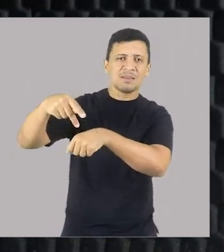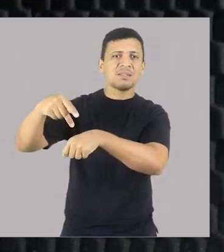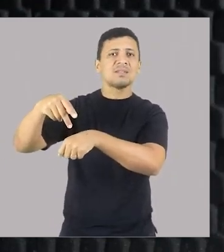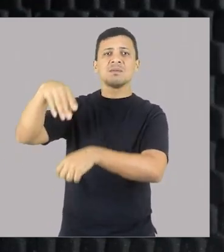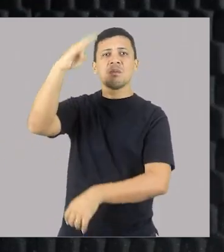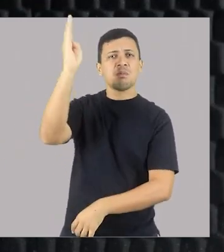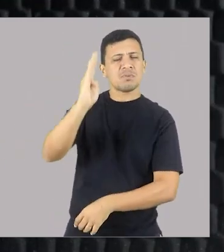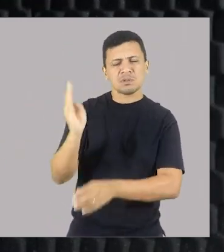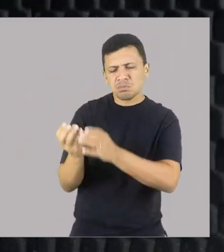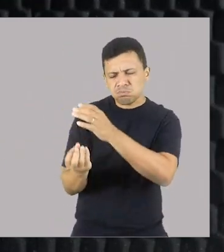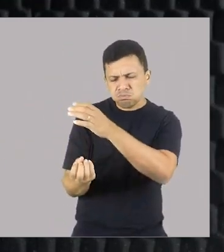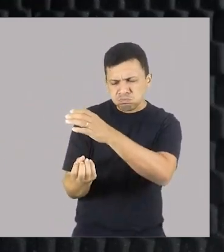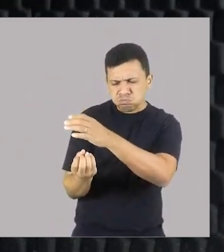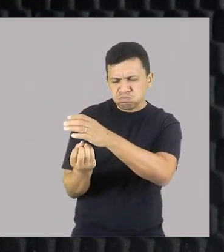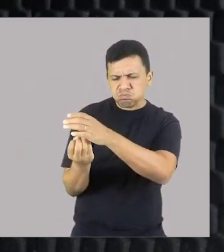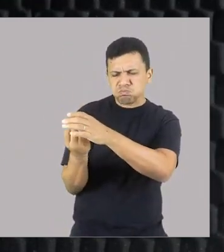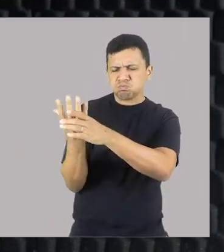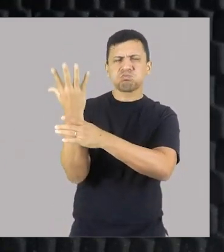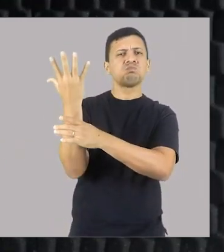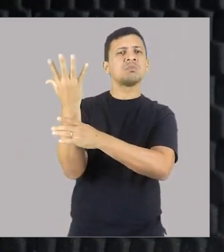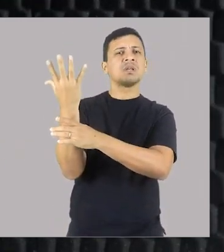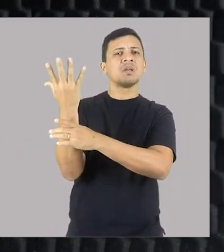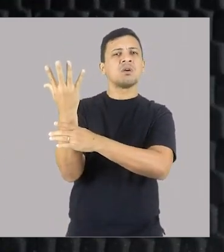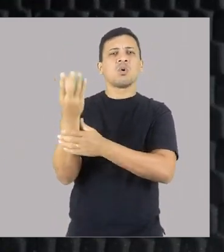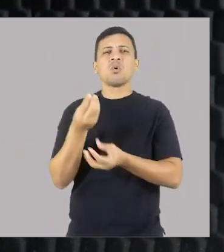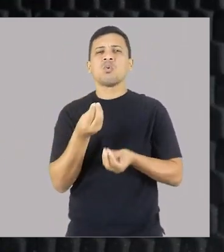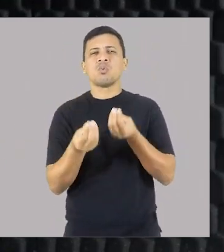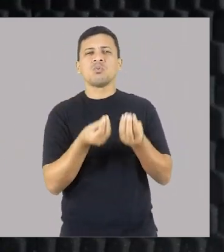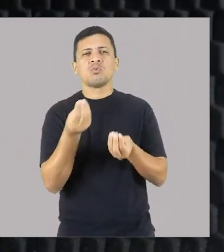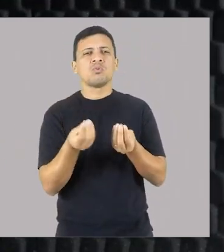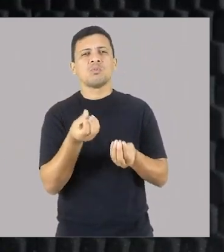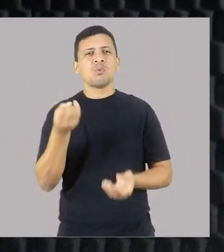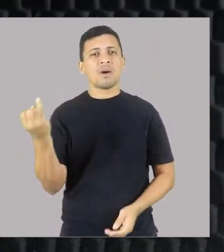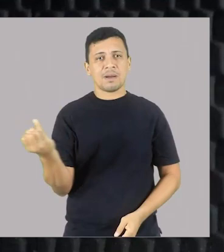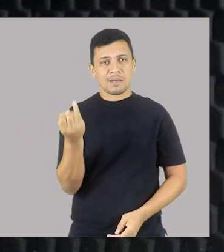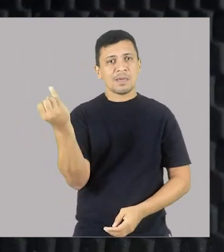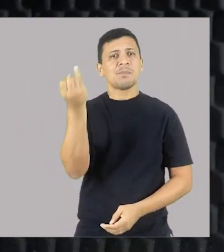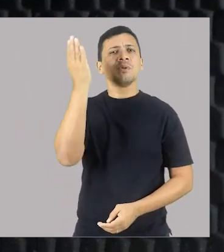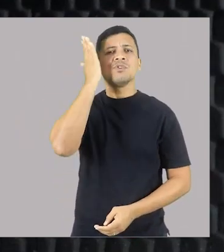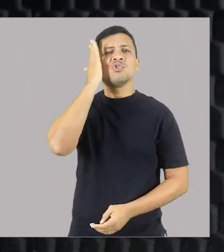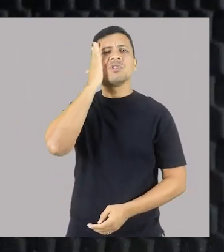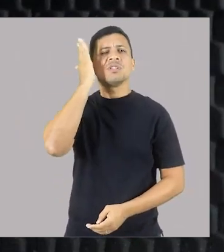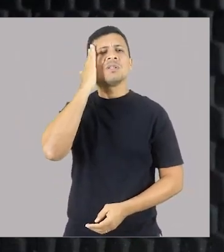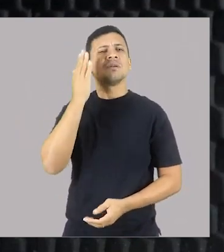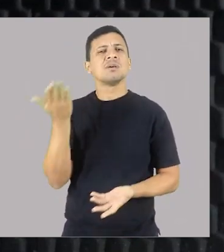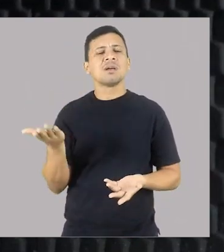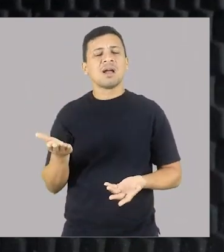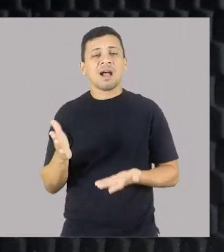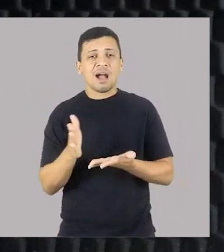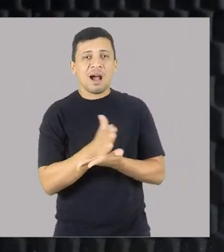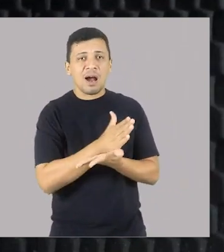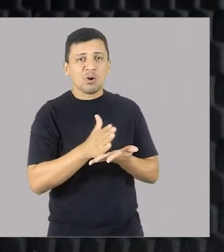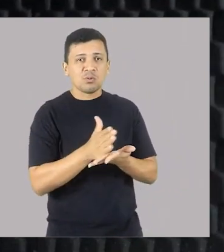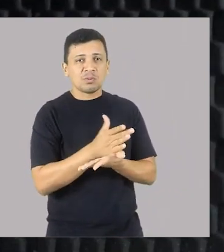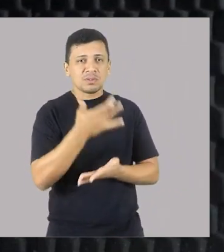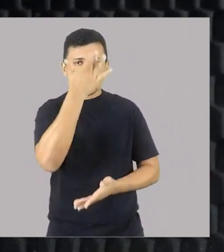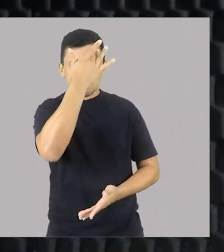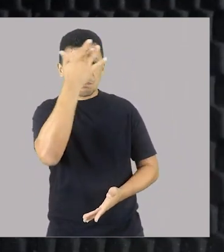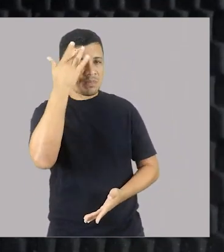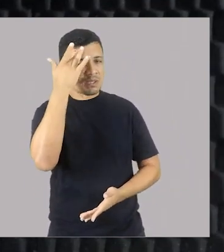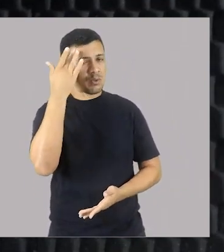aqui, um passo importante para você entender essa consolidação, segundo alguns